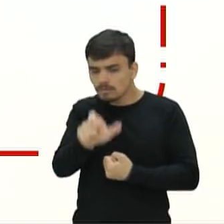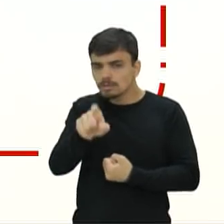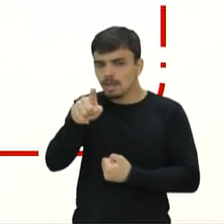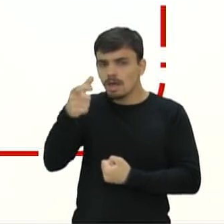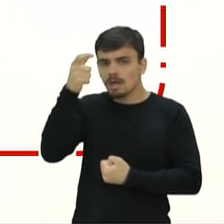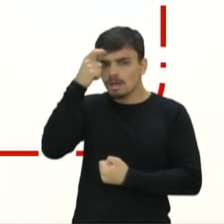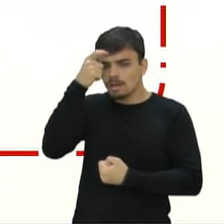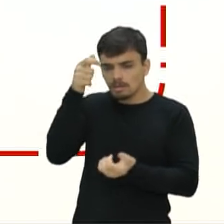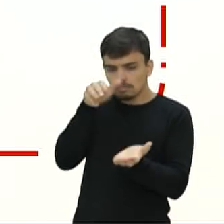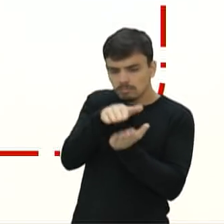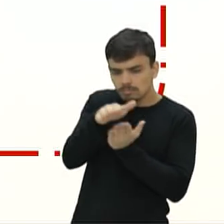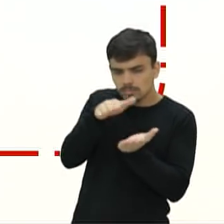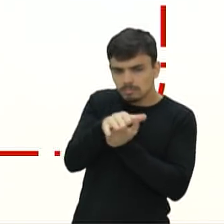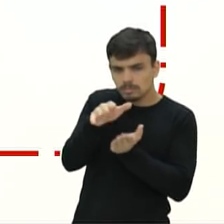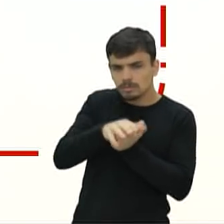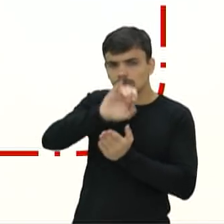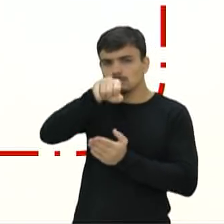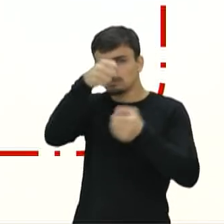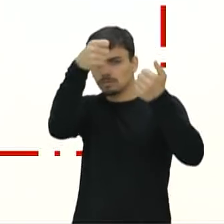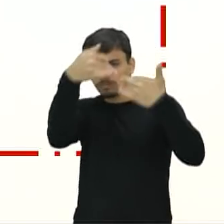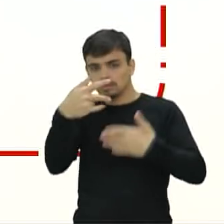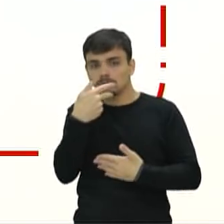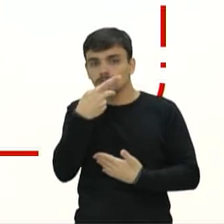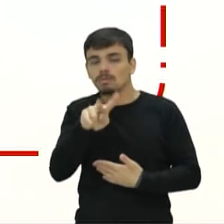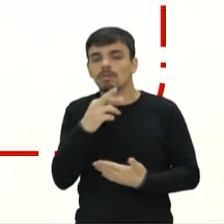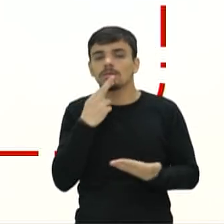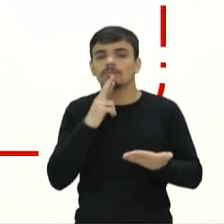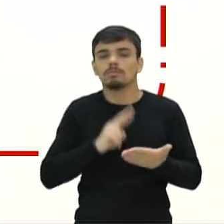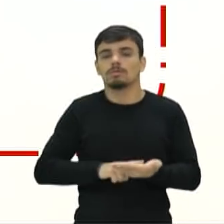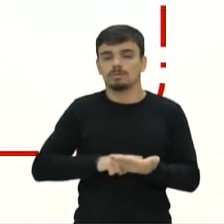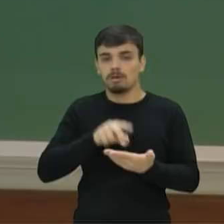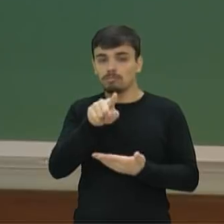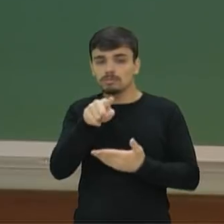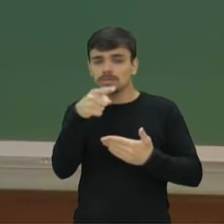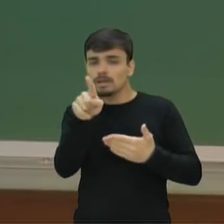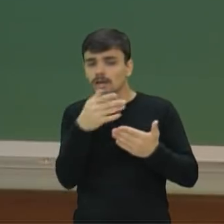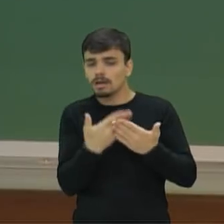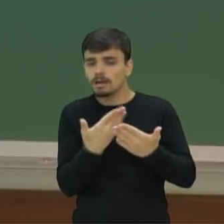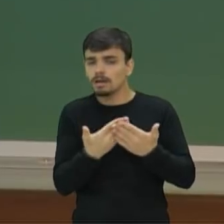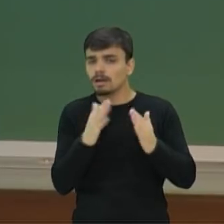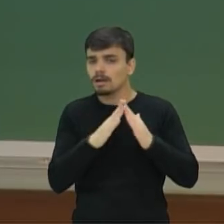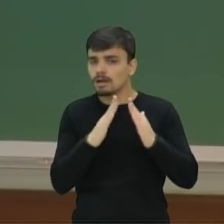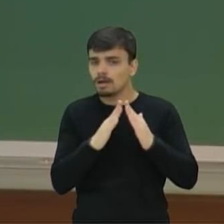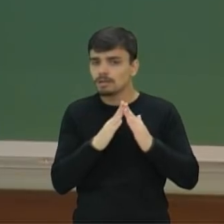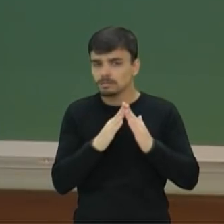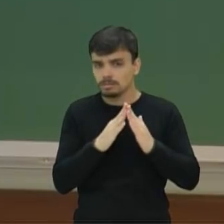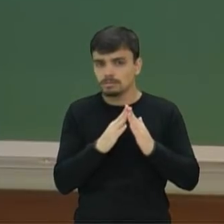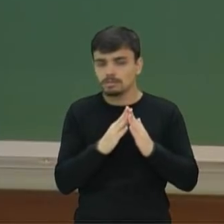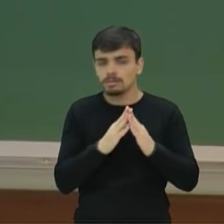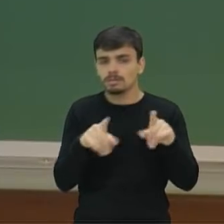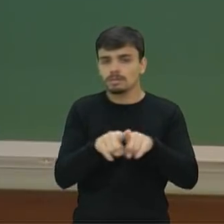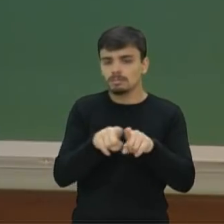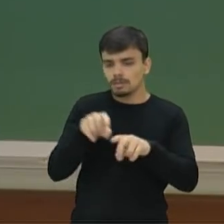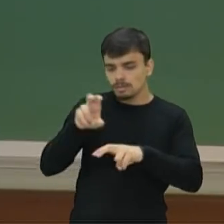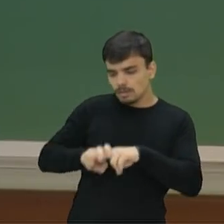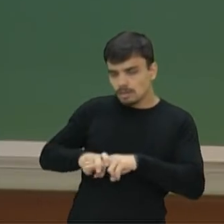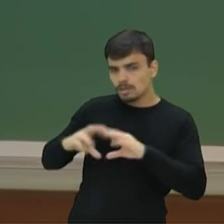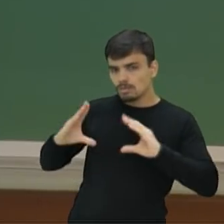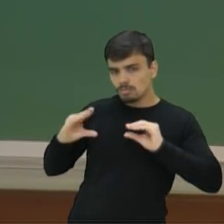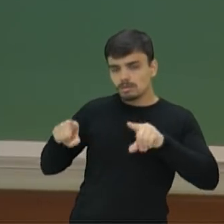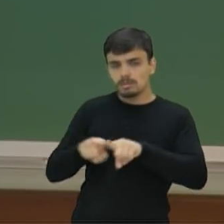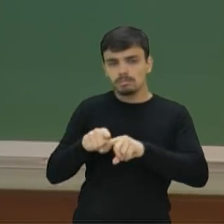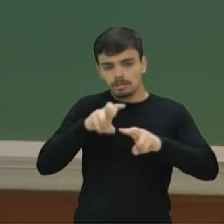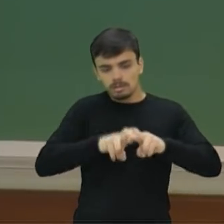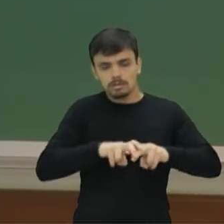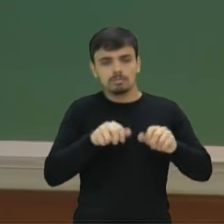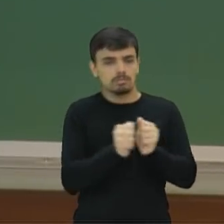consciente? Justifique a sua resposta. Você, estudante, você que está em casa acompanhando a nossa aula, está aí sentado no sofá, na sua cadeira,